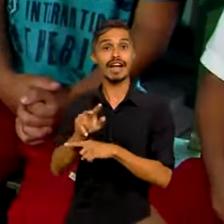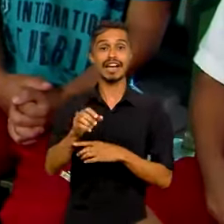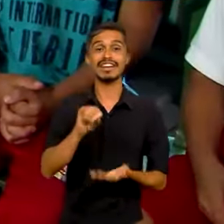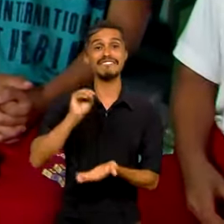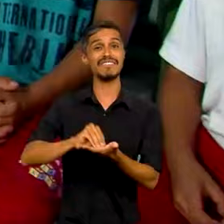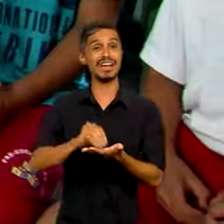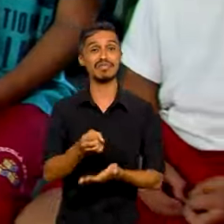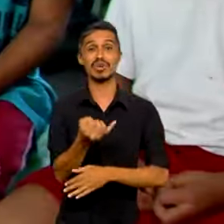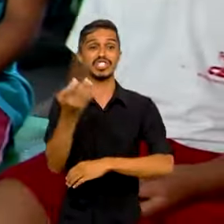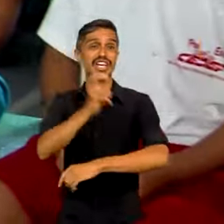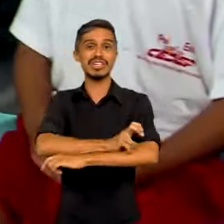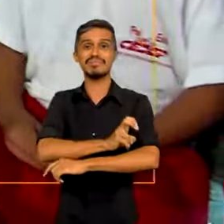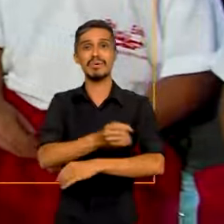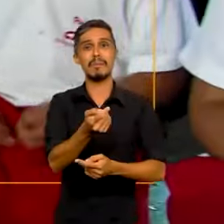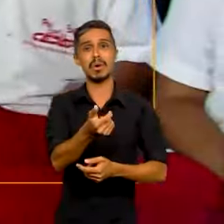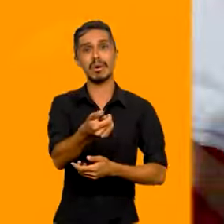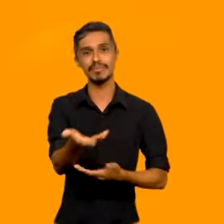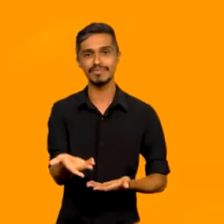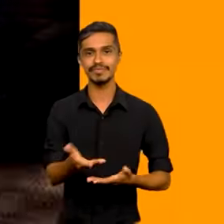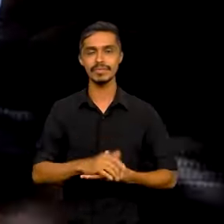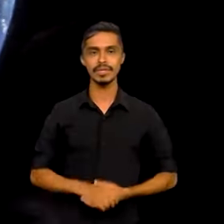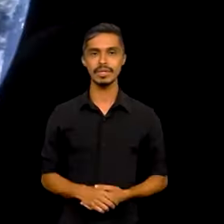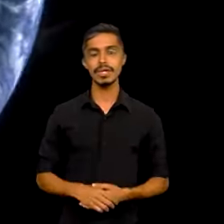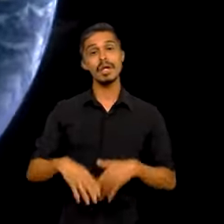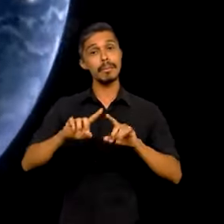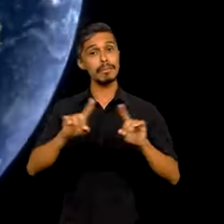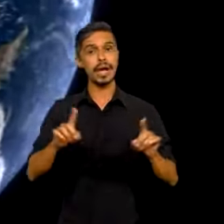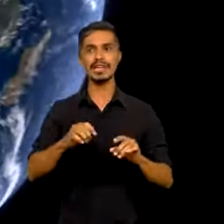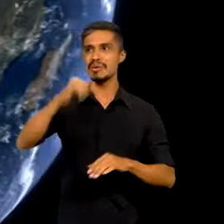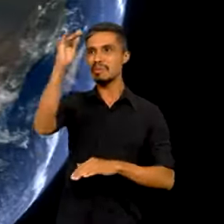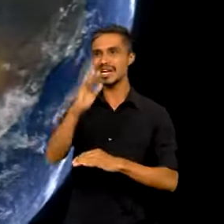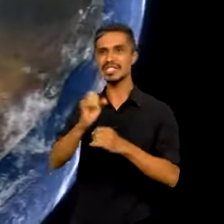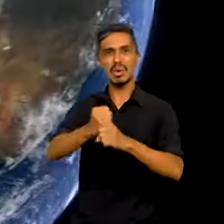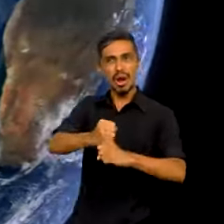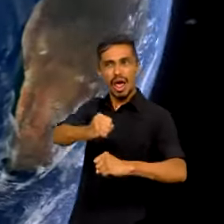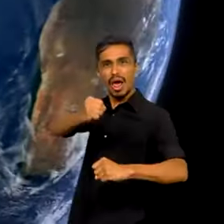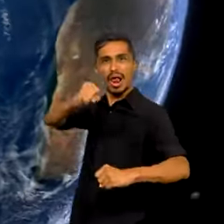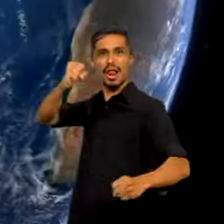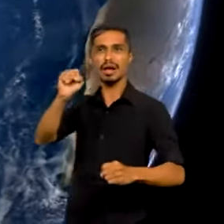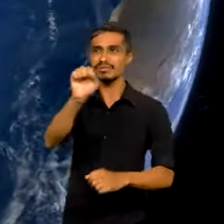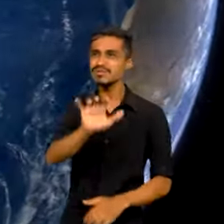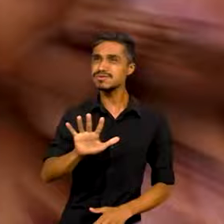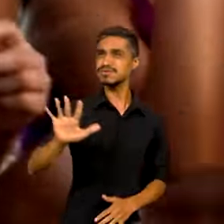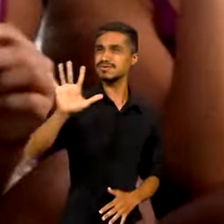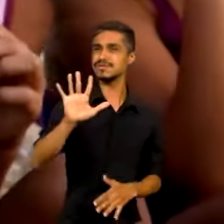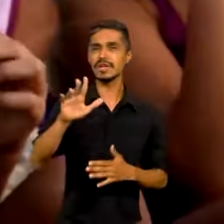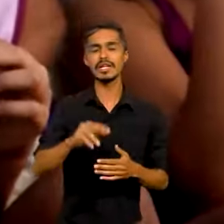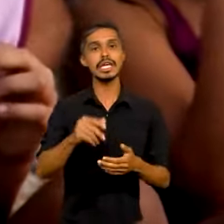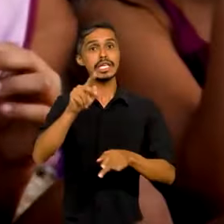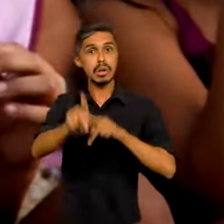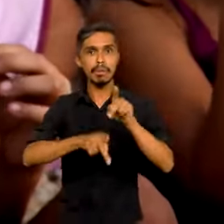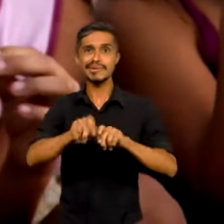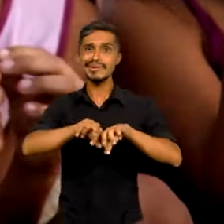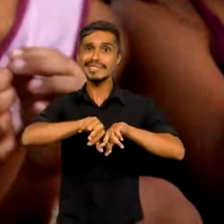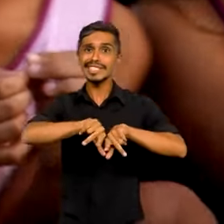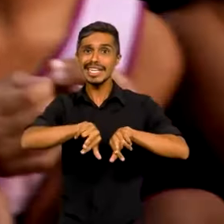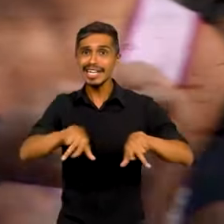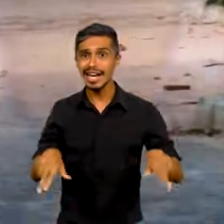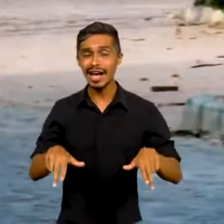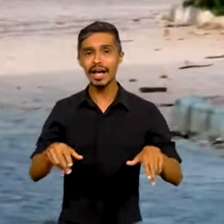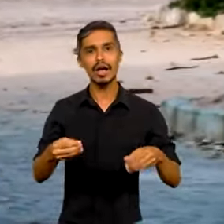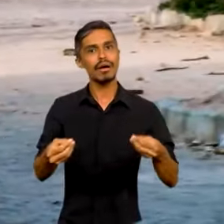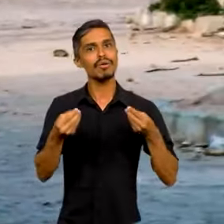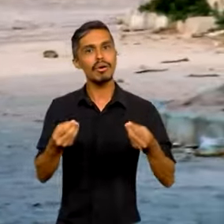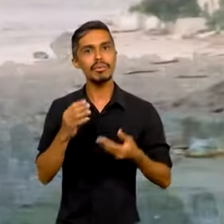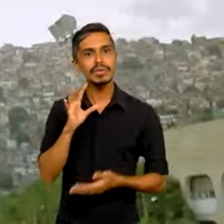exemplo, a ausência de vaga de creche. Mas em um país de dimensões continentais como o Brasil, e com uma população tão